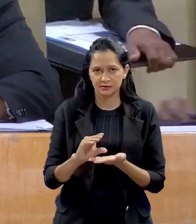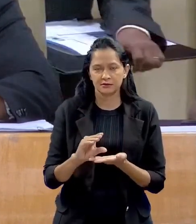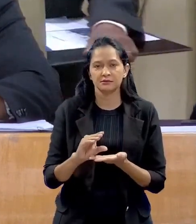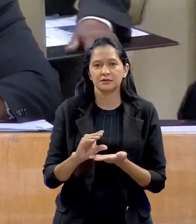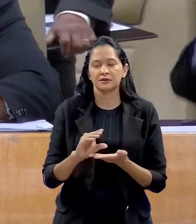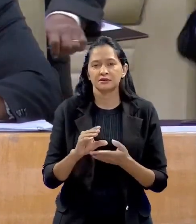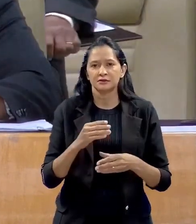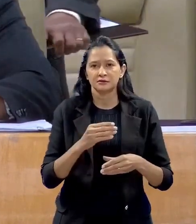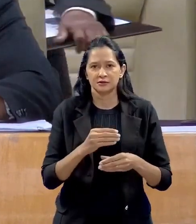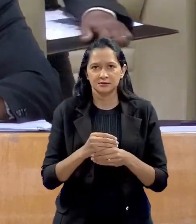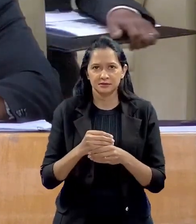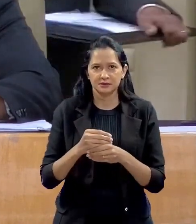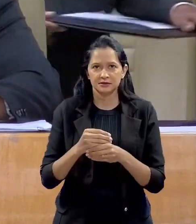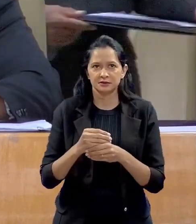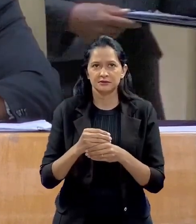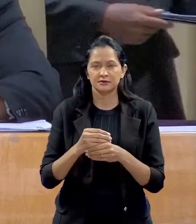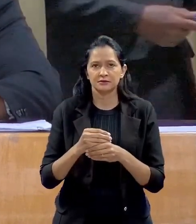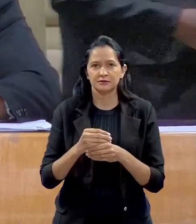seguinte item.